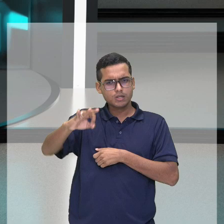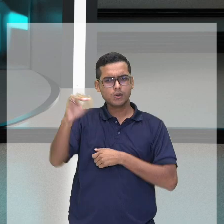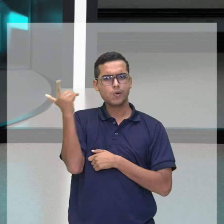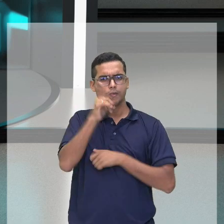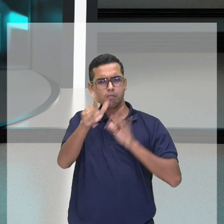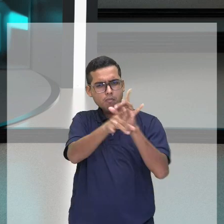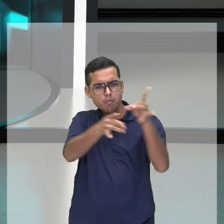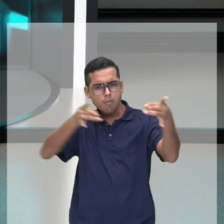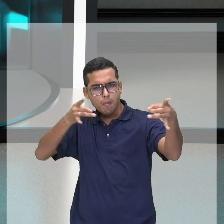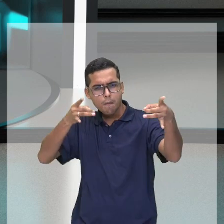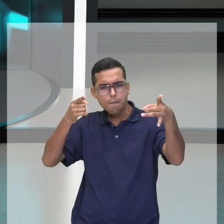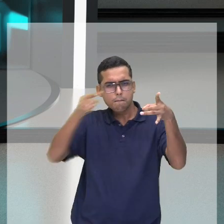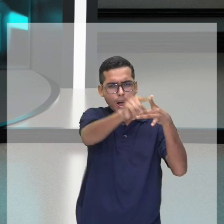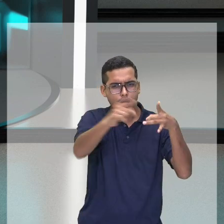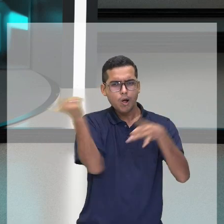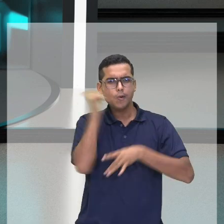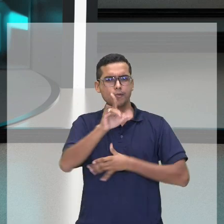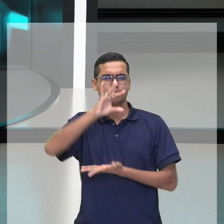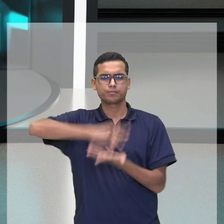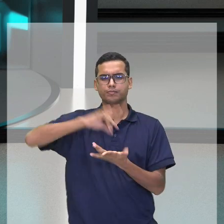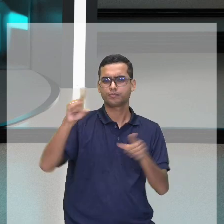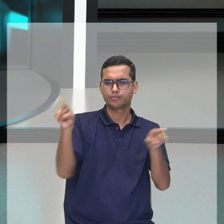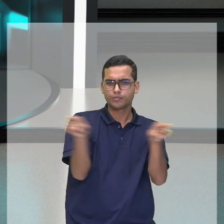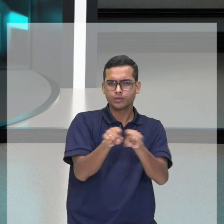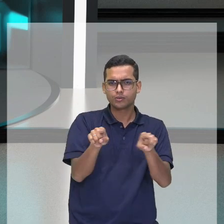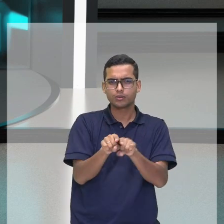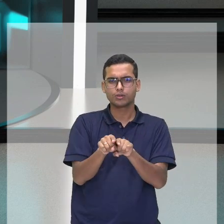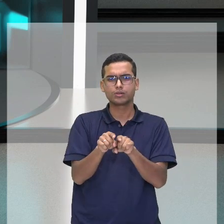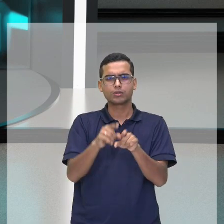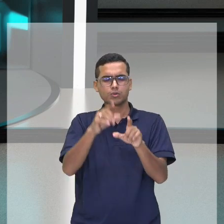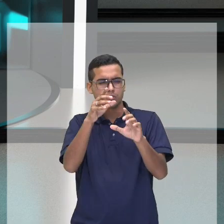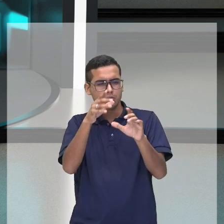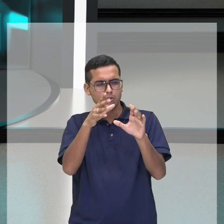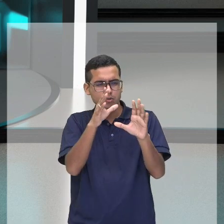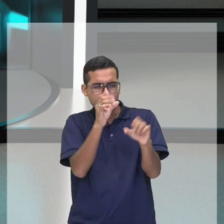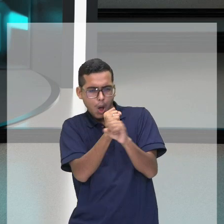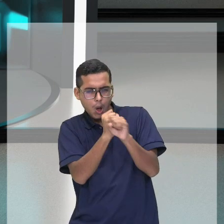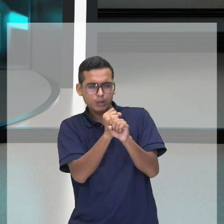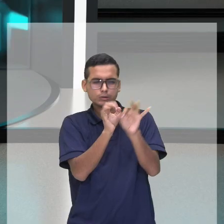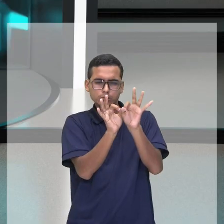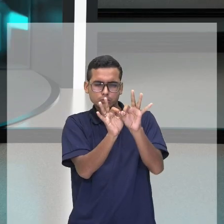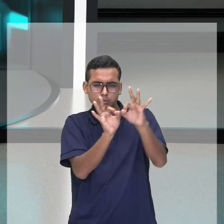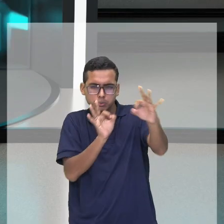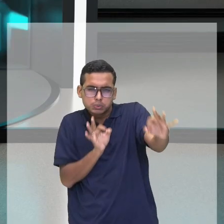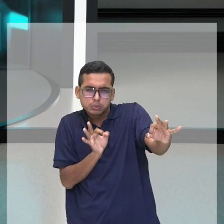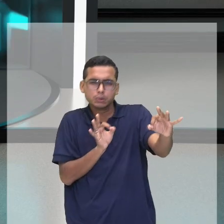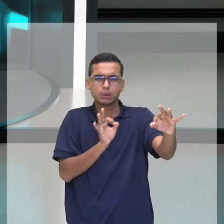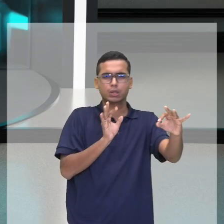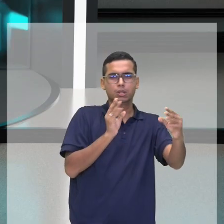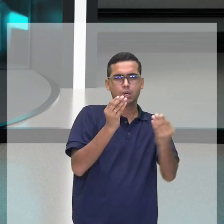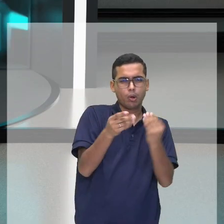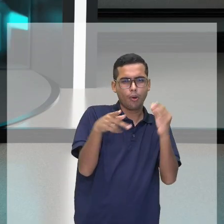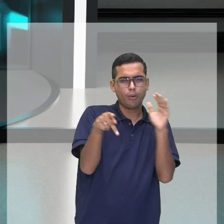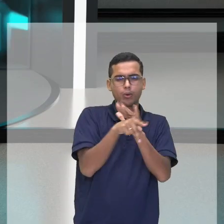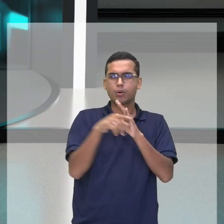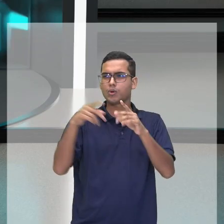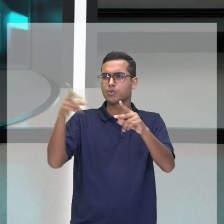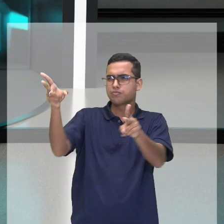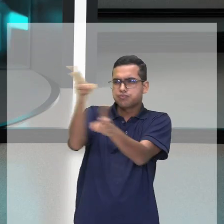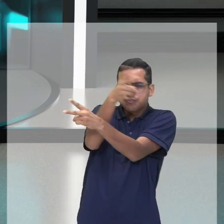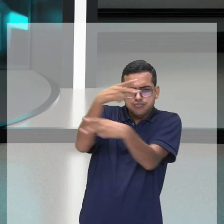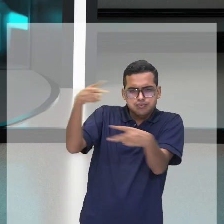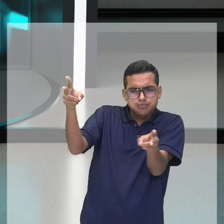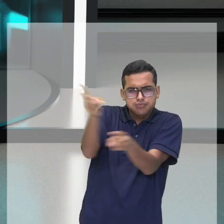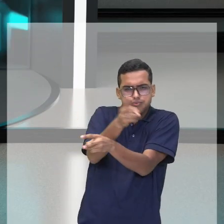mirar certinho lá naquele alvo, calculando todos os outros fatores que